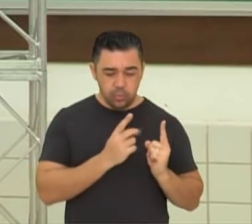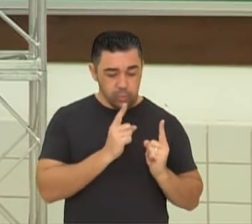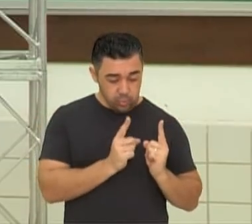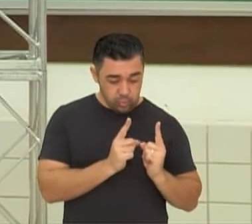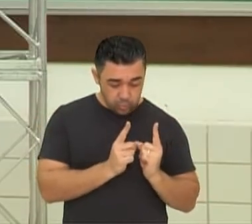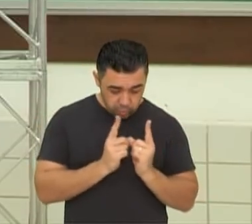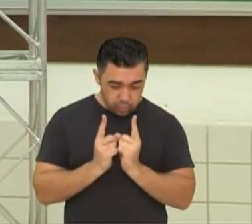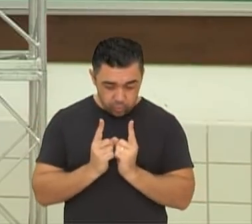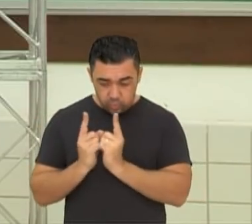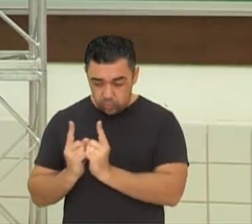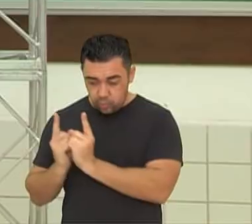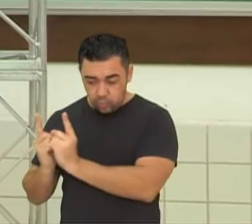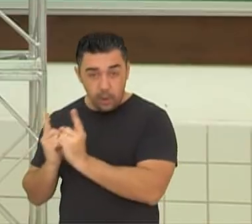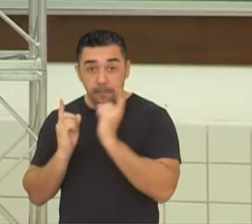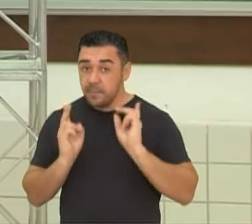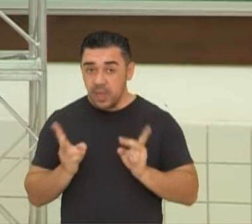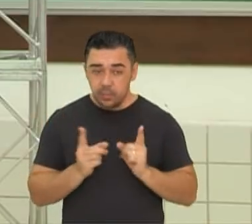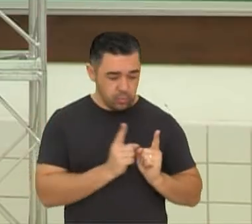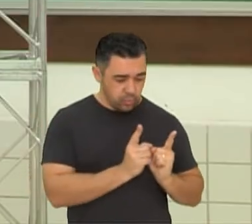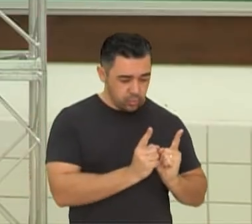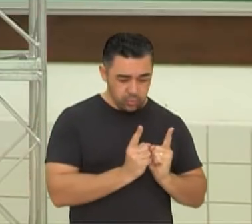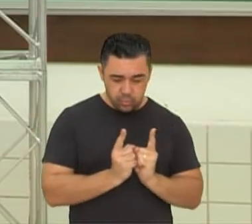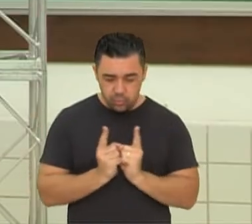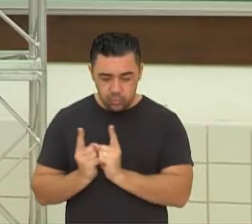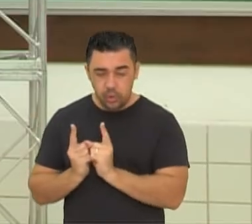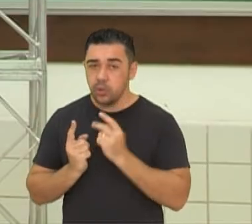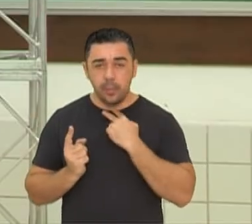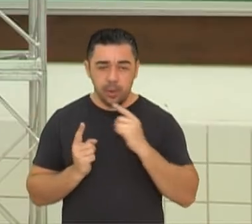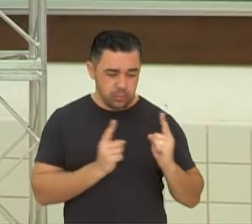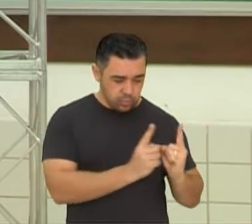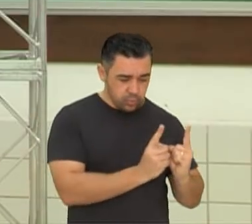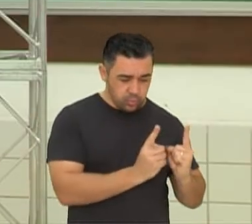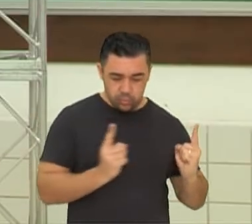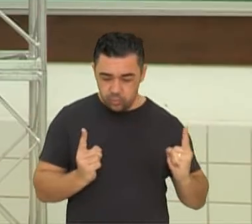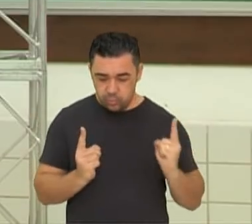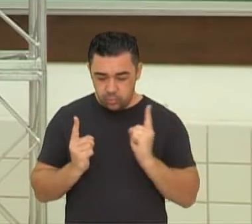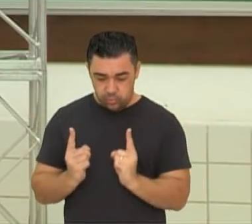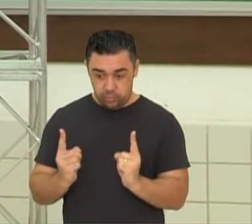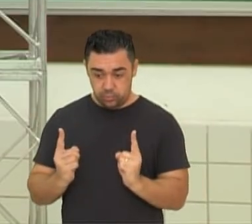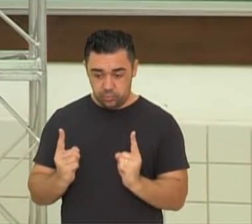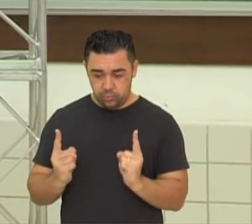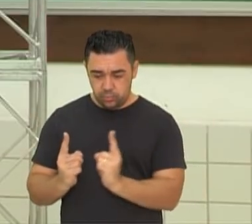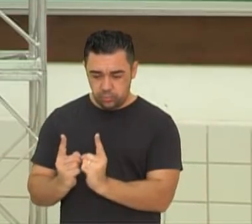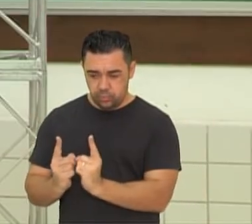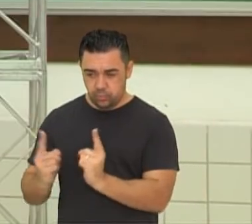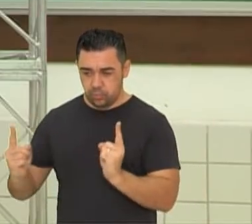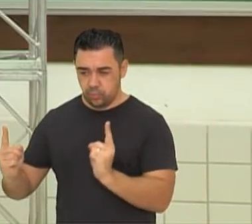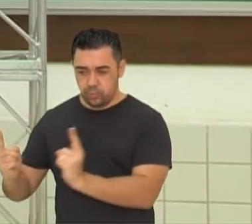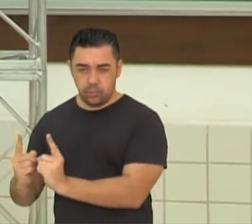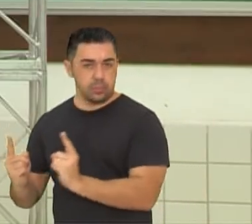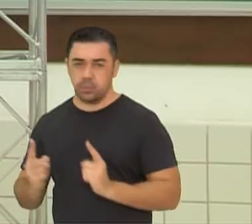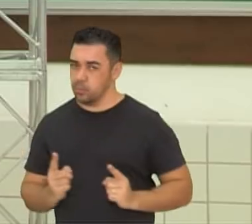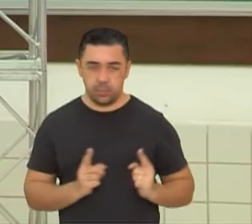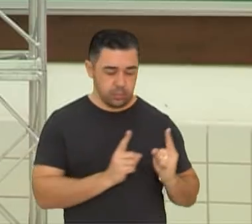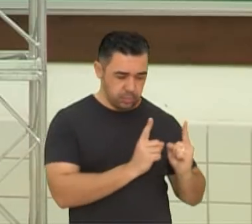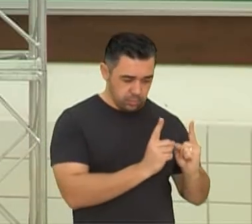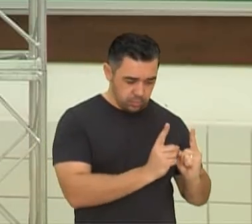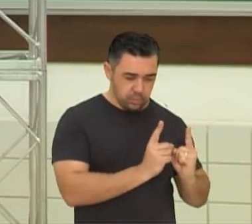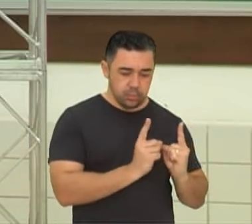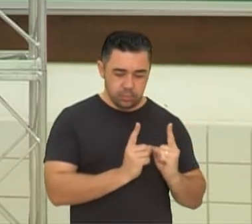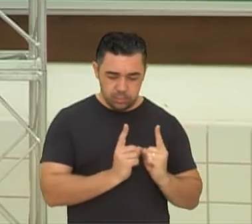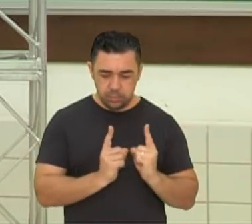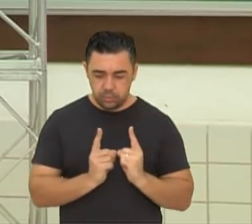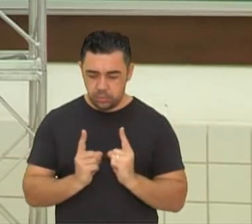quadradinhos para outro. Não, é 1 quadradinho para cada número, certo? O número ele tem que ficar embaixo da graduação desses risquinhos que a gente faz em cima do